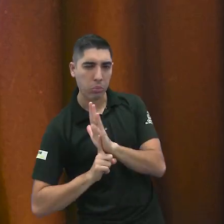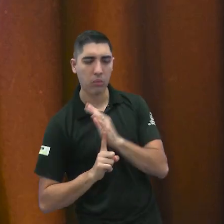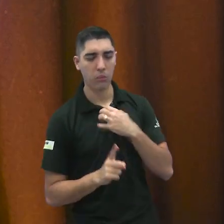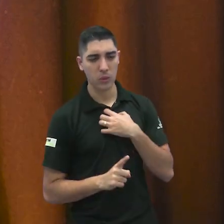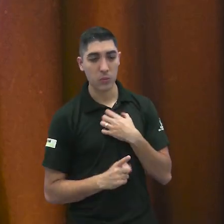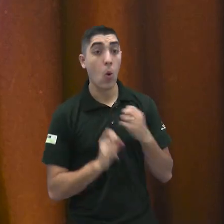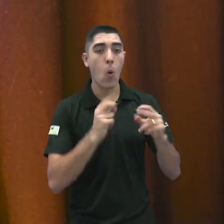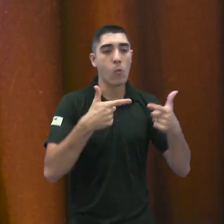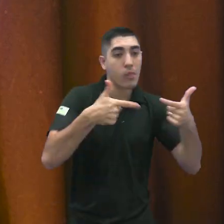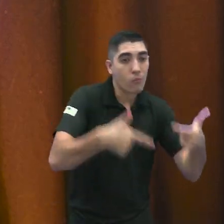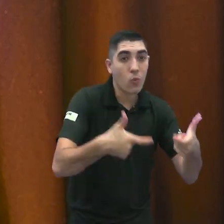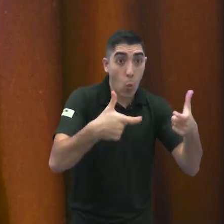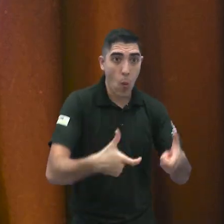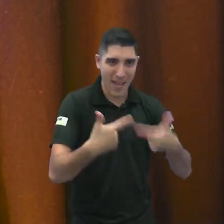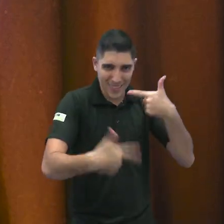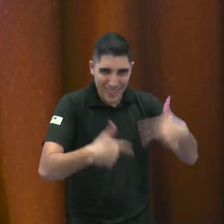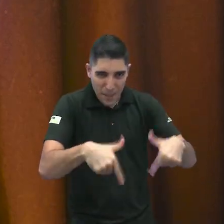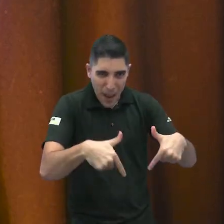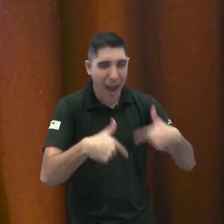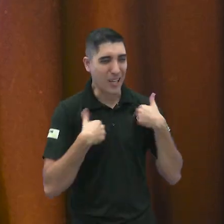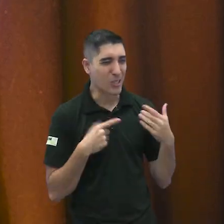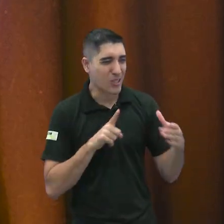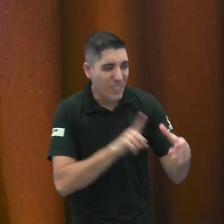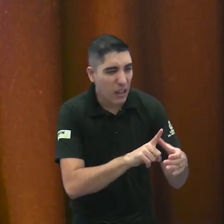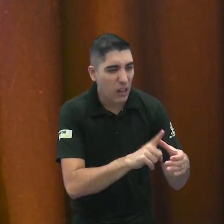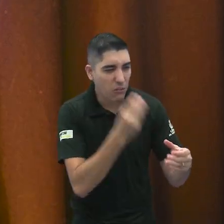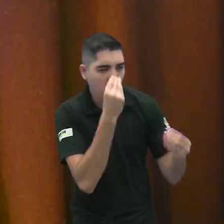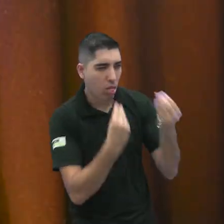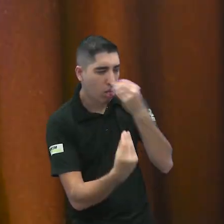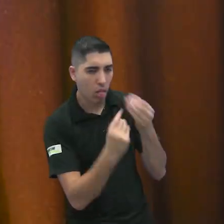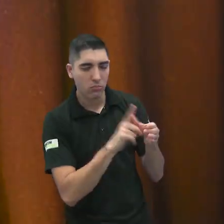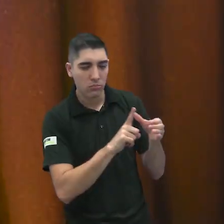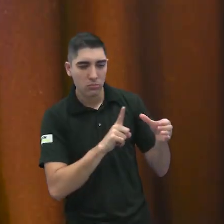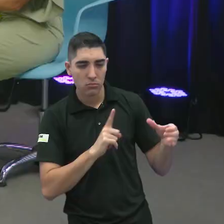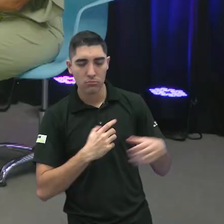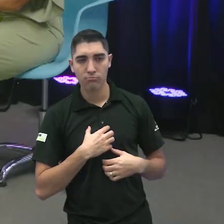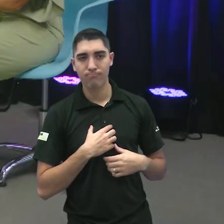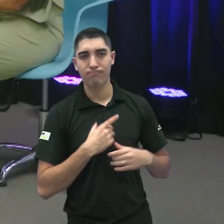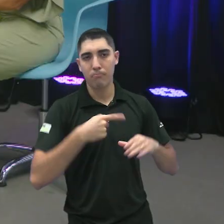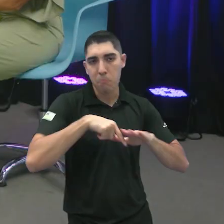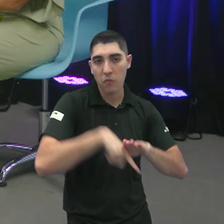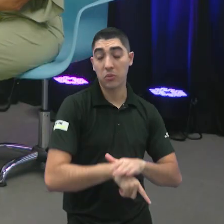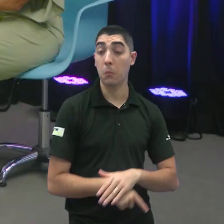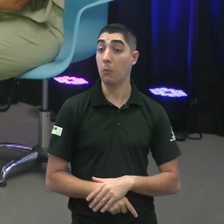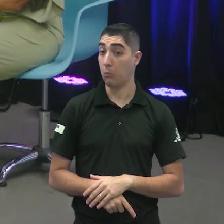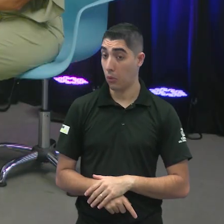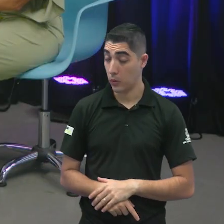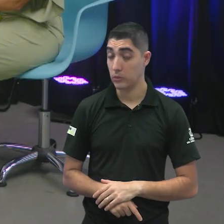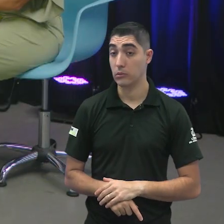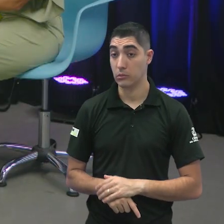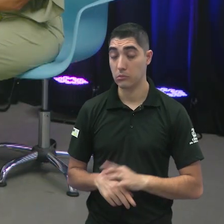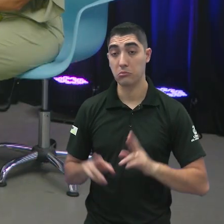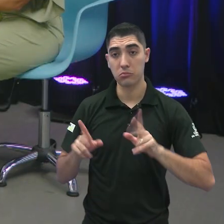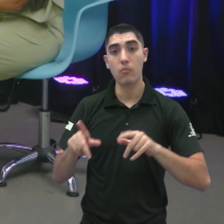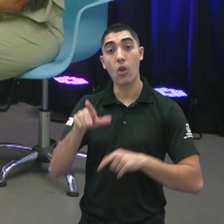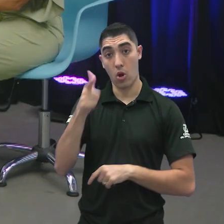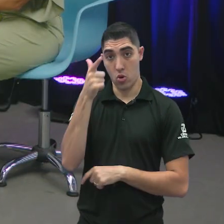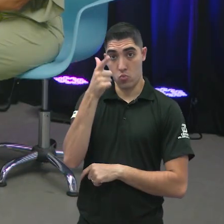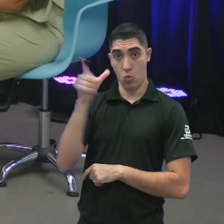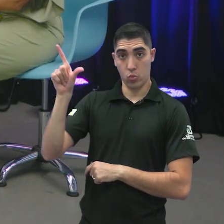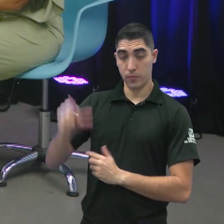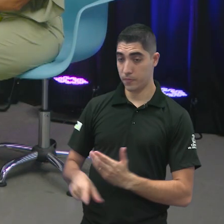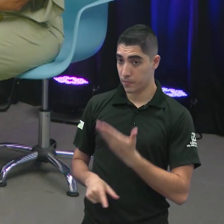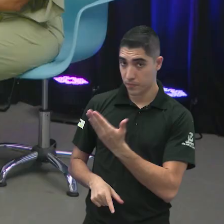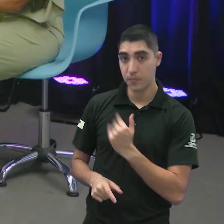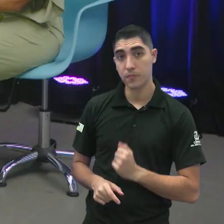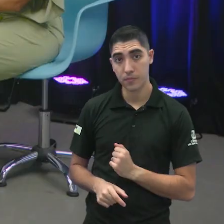rejeitadas ali no ambiente de trabalho, para ela vai ser uma dor mais profunda do que para outros traços. Interessante. Então, vamos para o próximo, então. Próximo